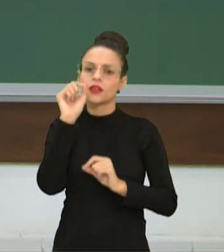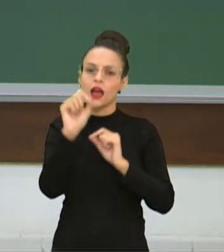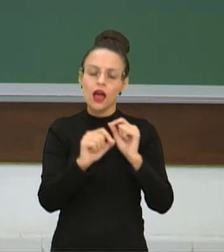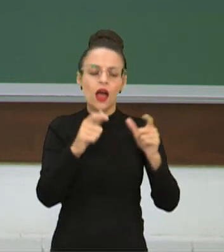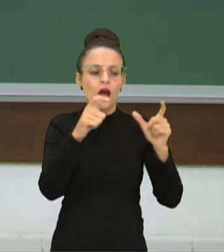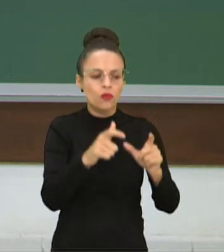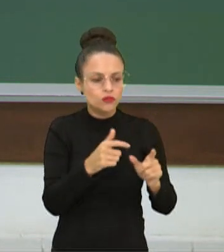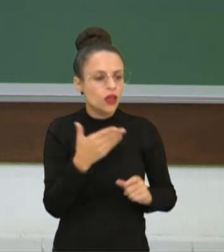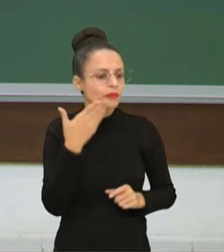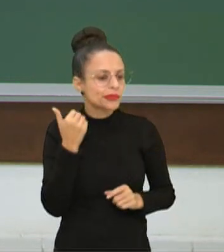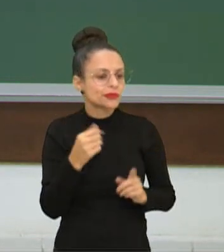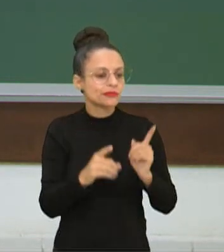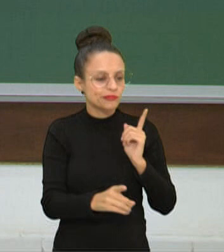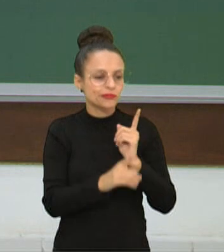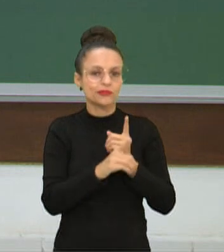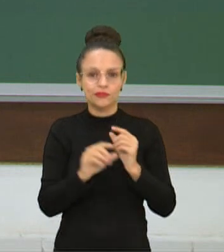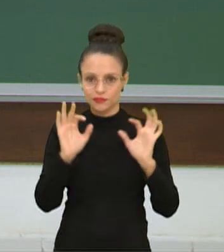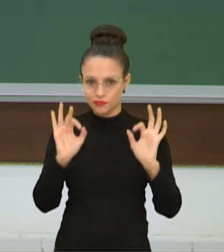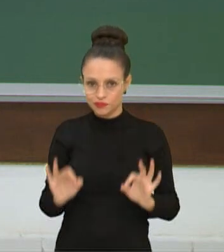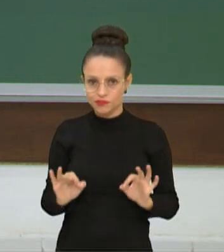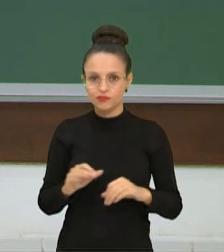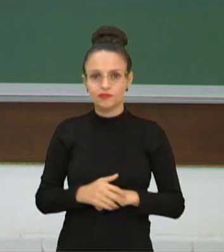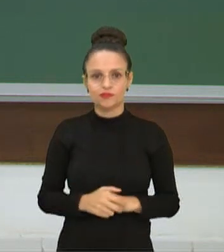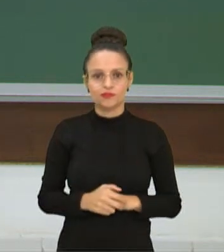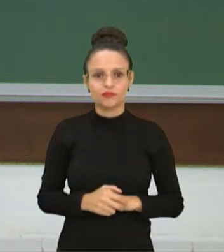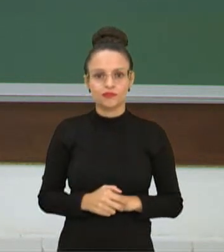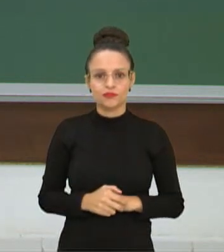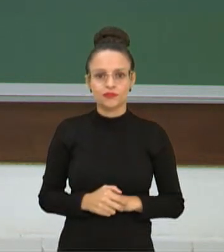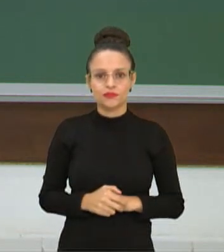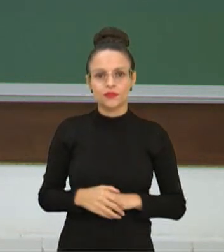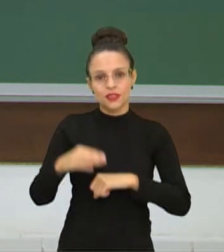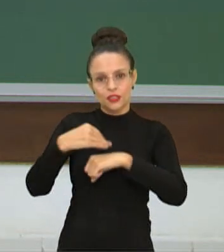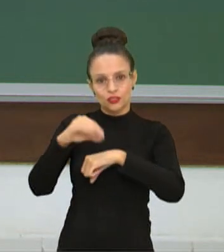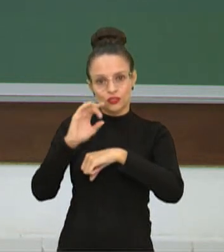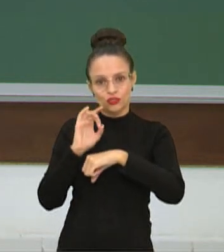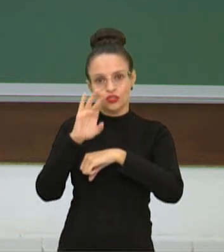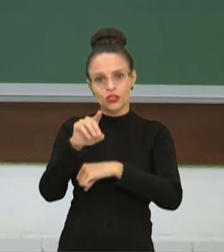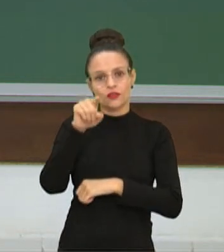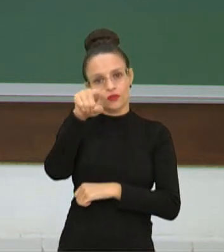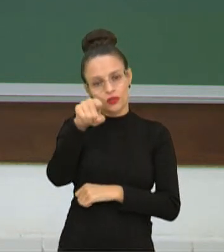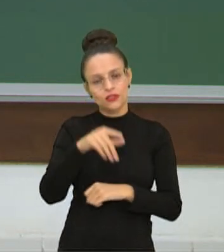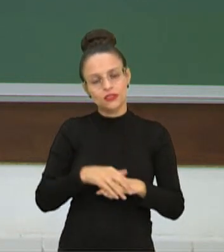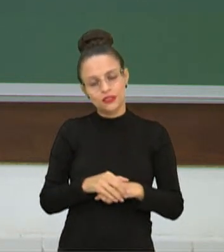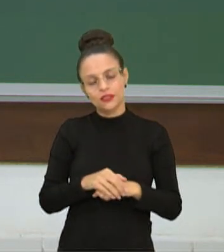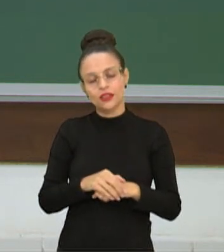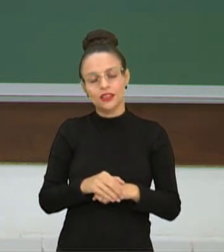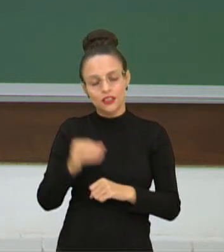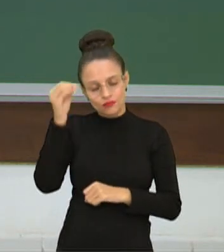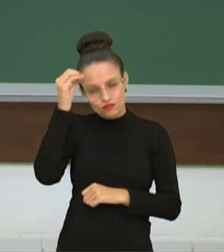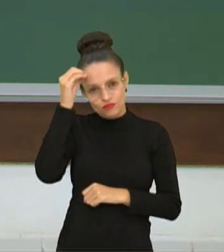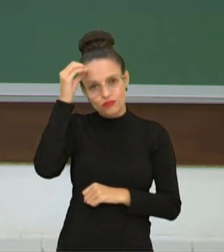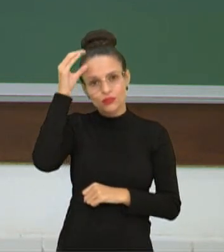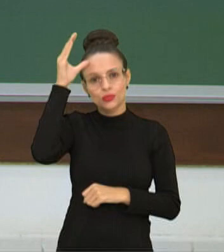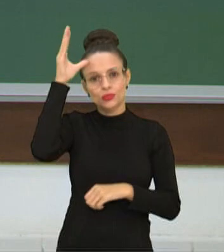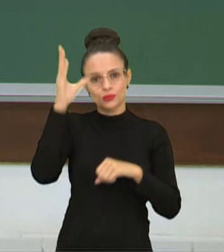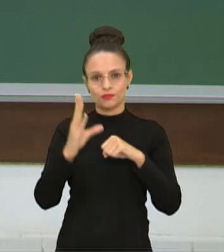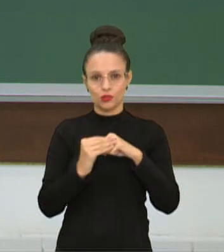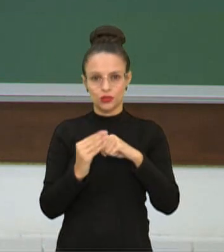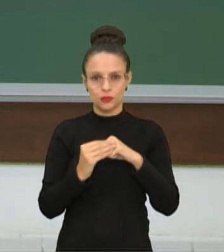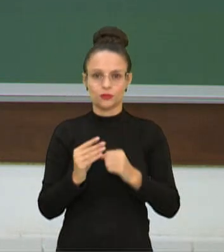tirou aquele conhecimento, certo? Vamos lá então? Fica essa dica para que você, né, venha aumentar ainda mais o seu